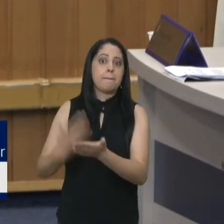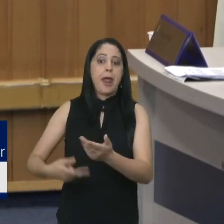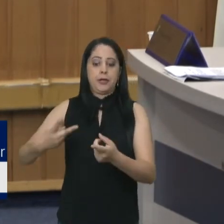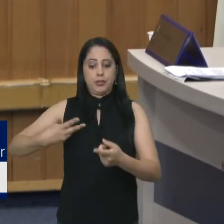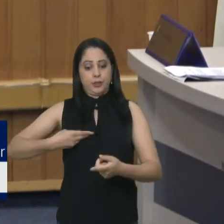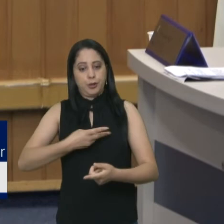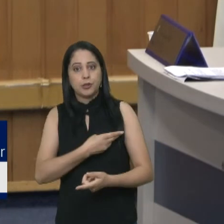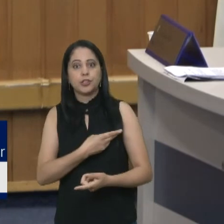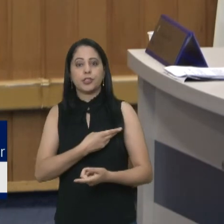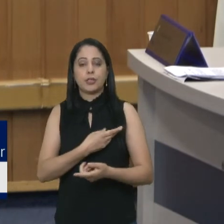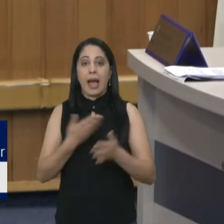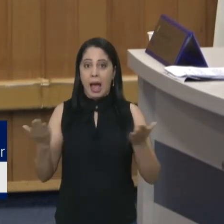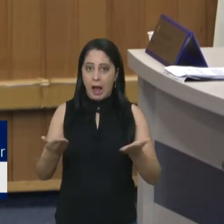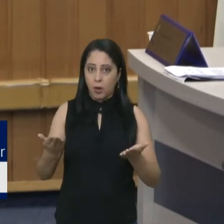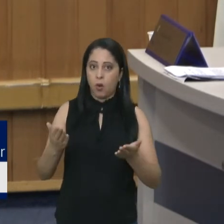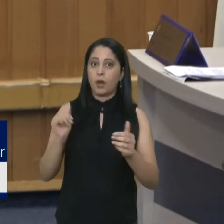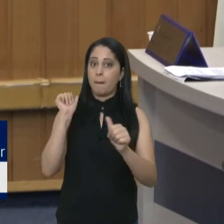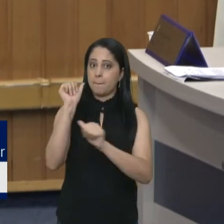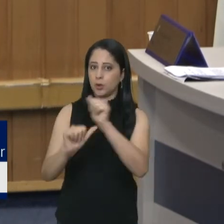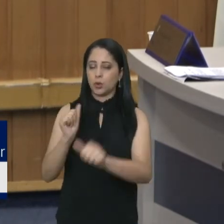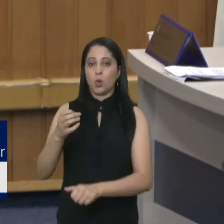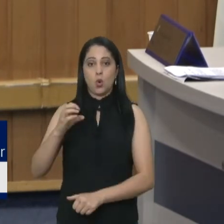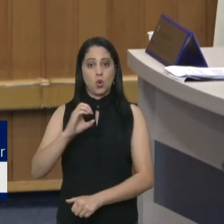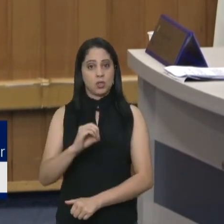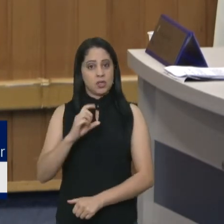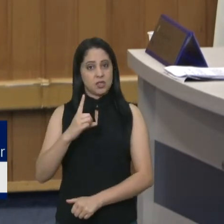né? Então agora,